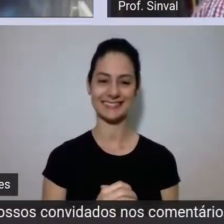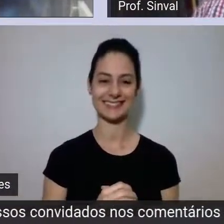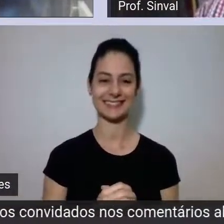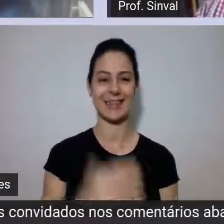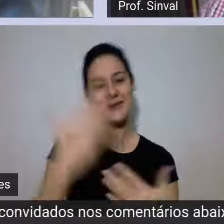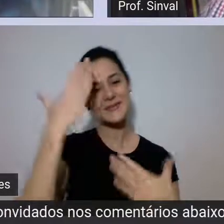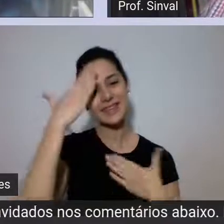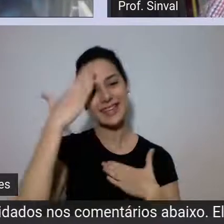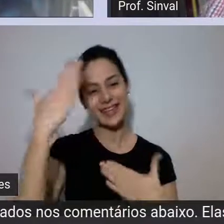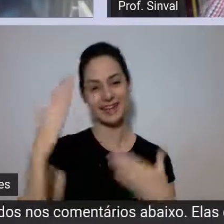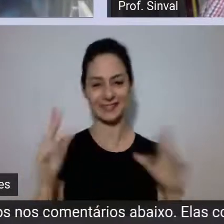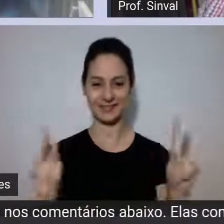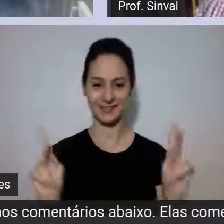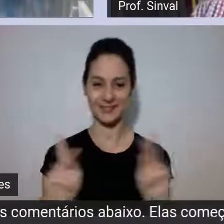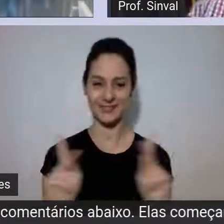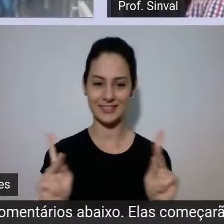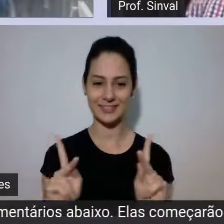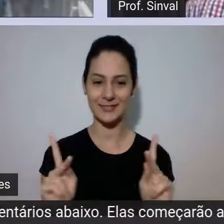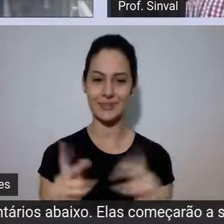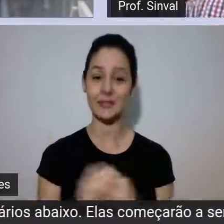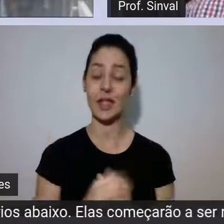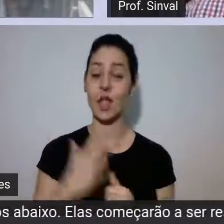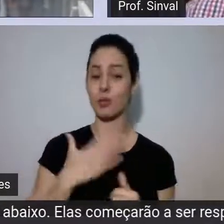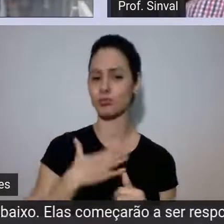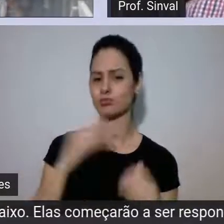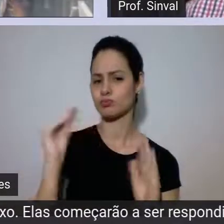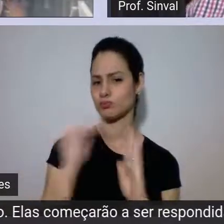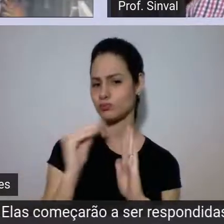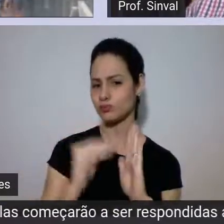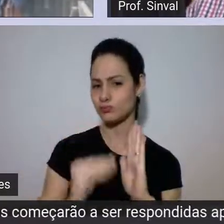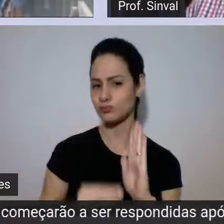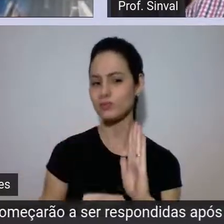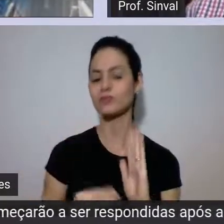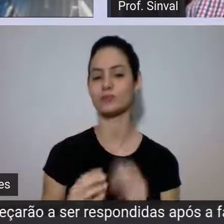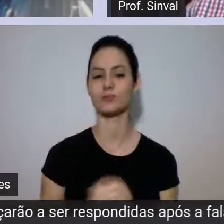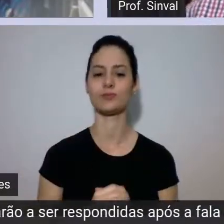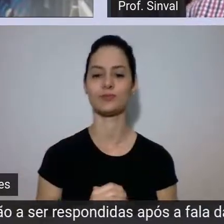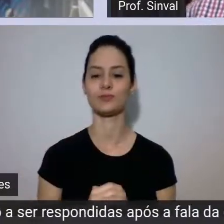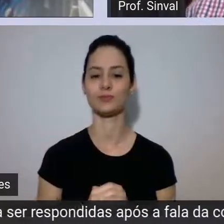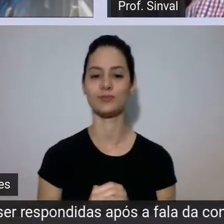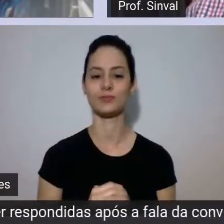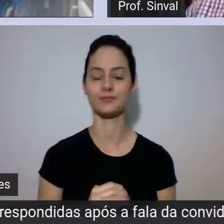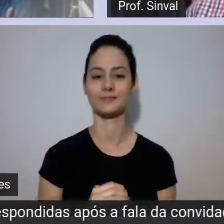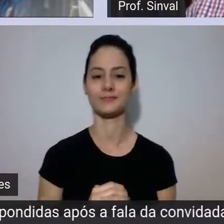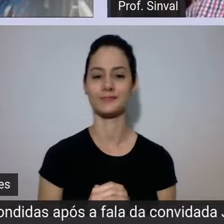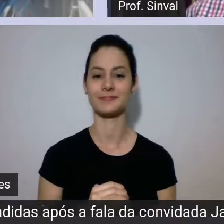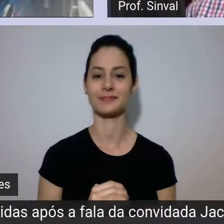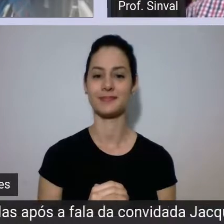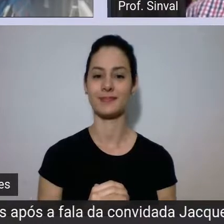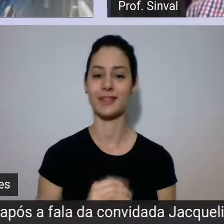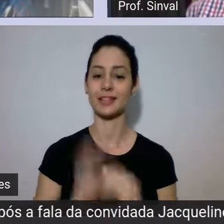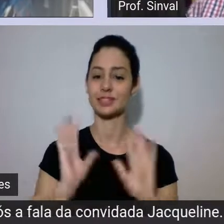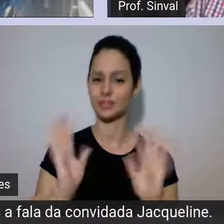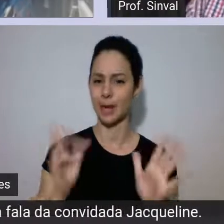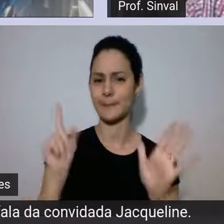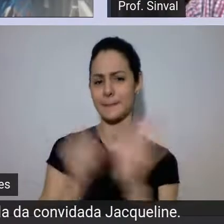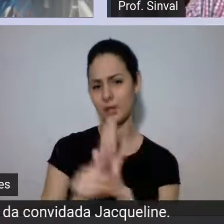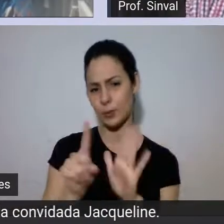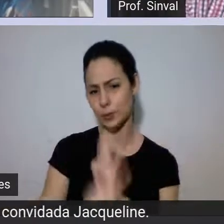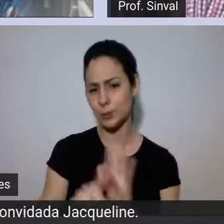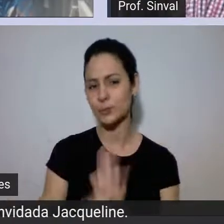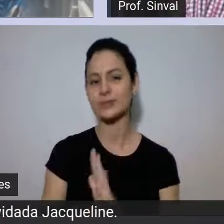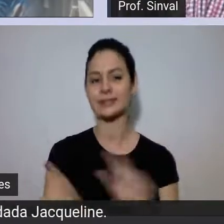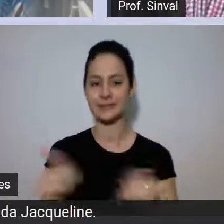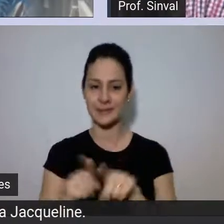Obrigado, professor. Eu fiz algumas anotações aqui, já estão rolando as perguntas também